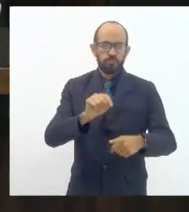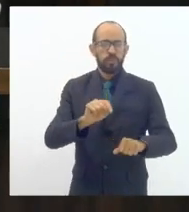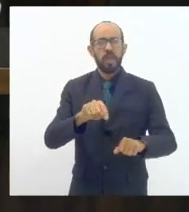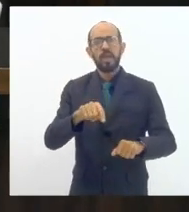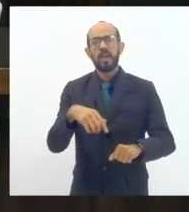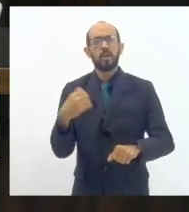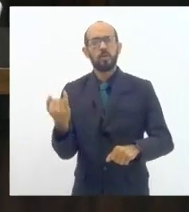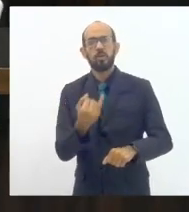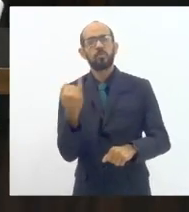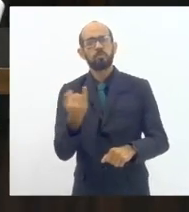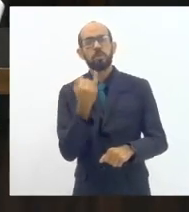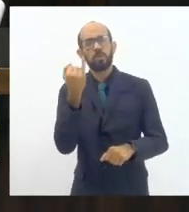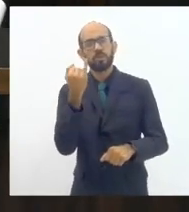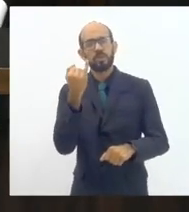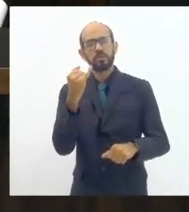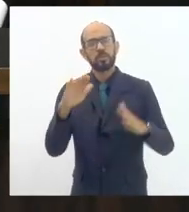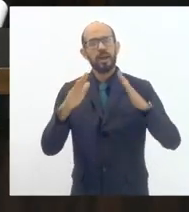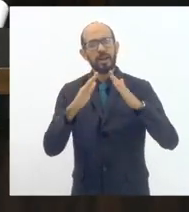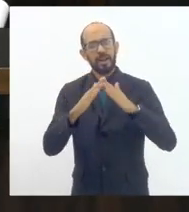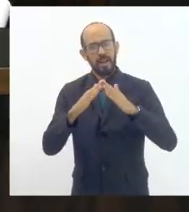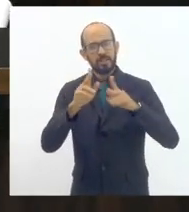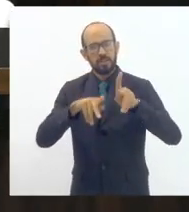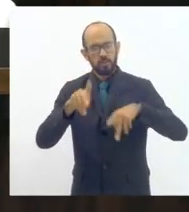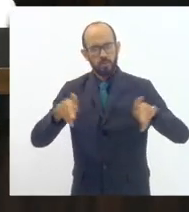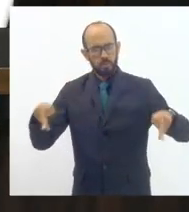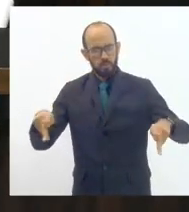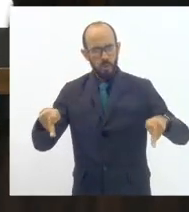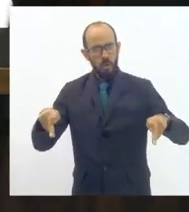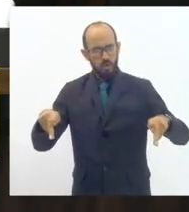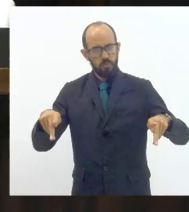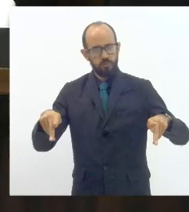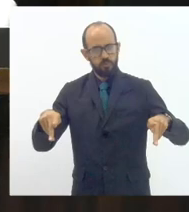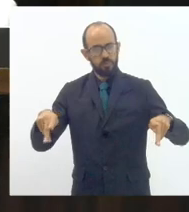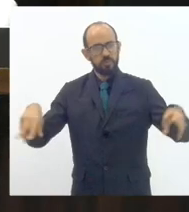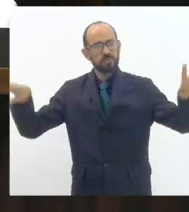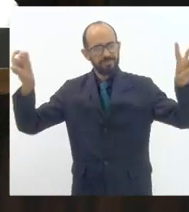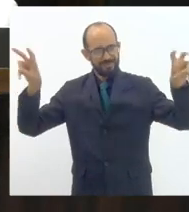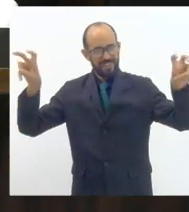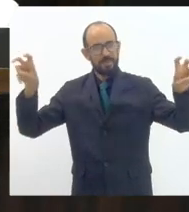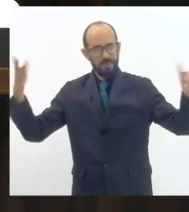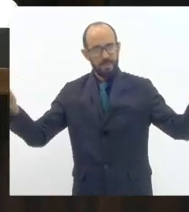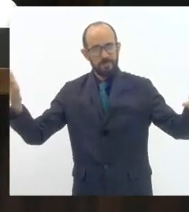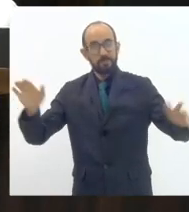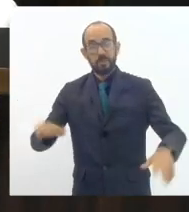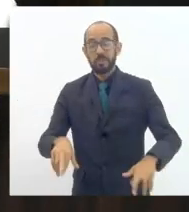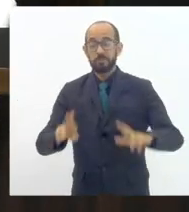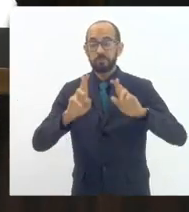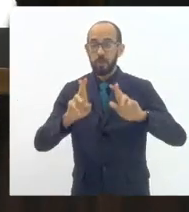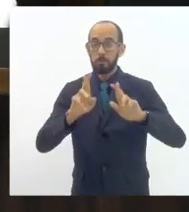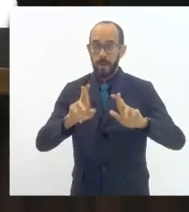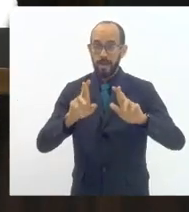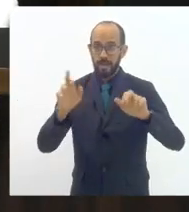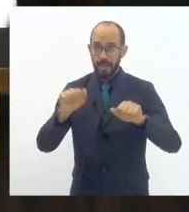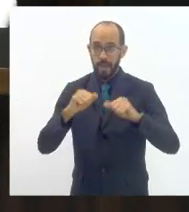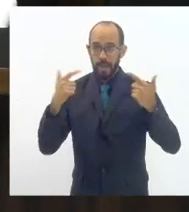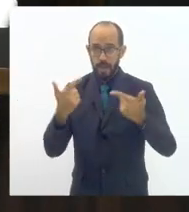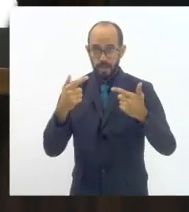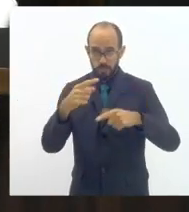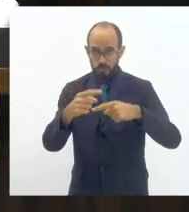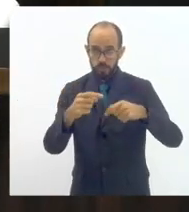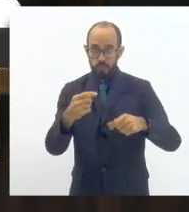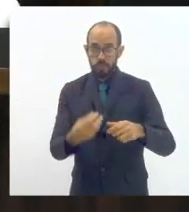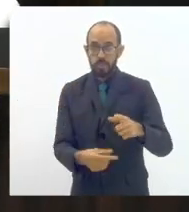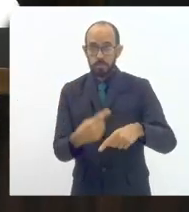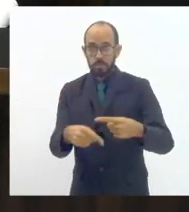título de Casa do Povo para a Alerj. Espero que também, a partir da produção do trabalho de vocês,